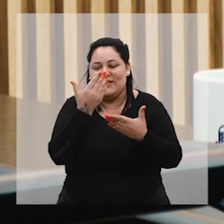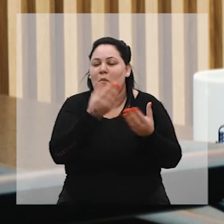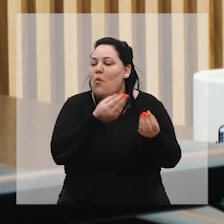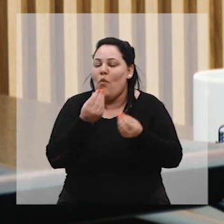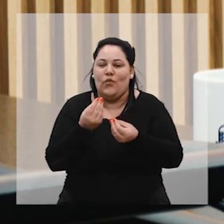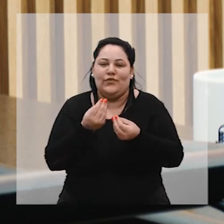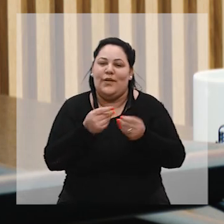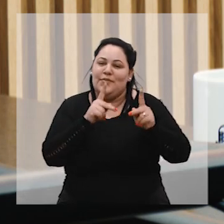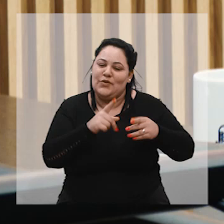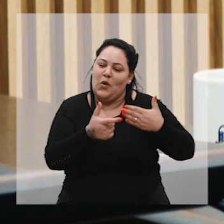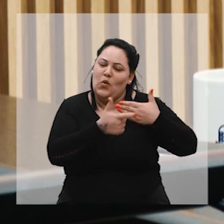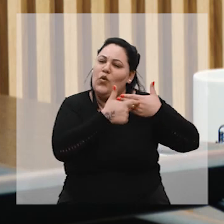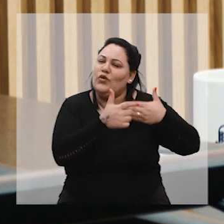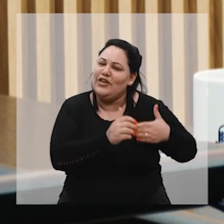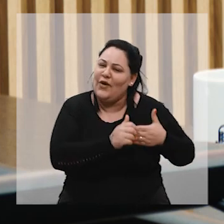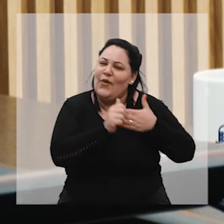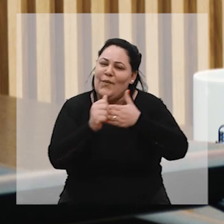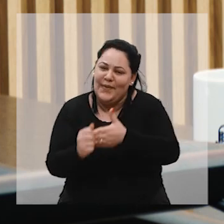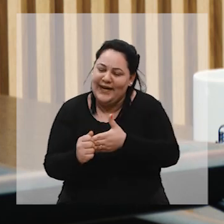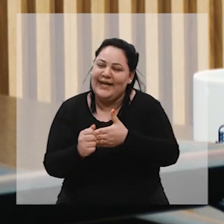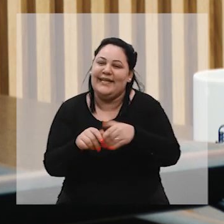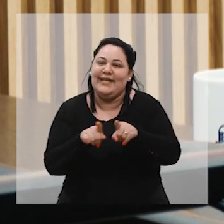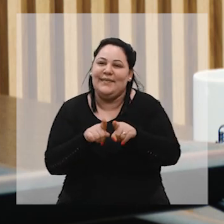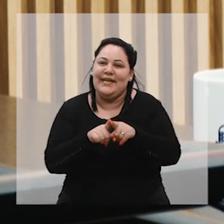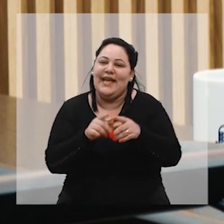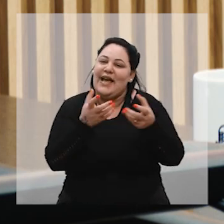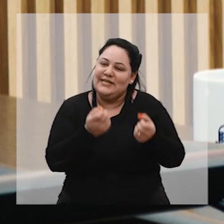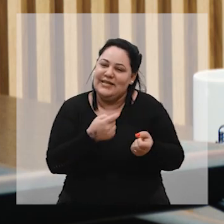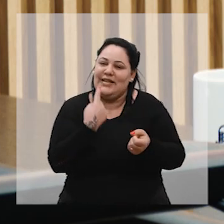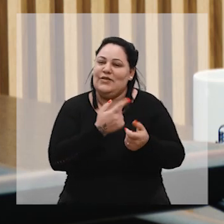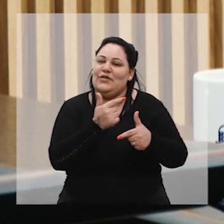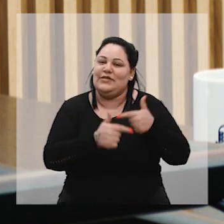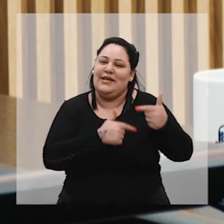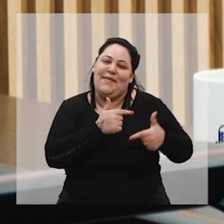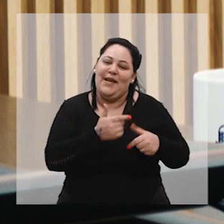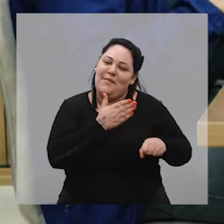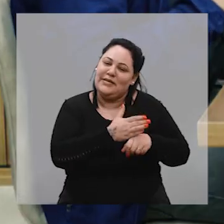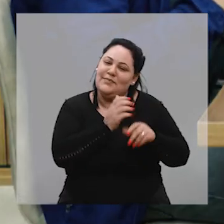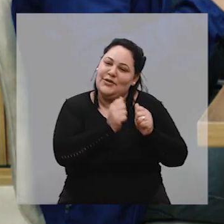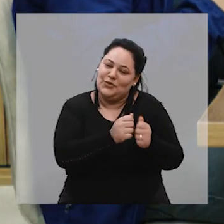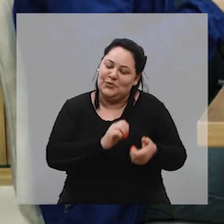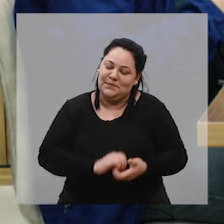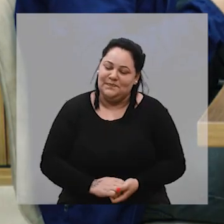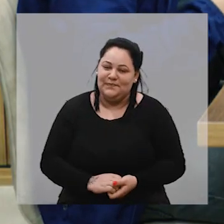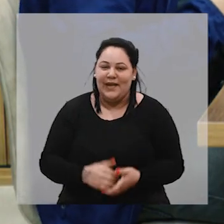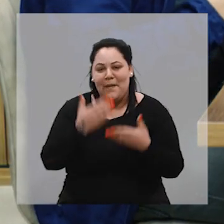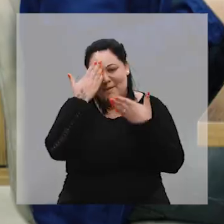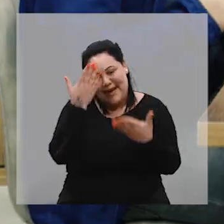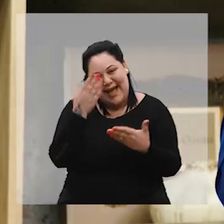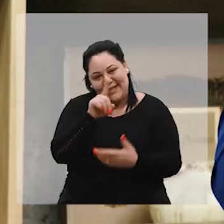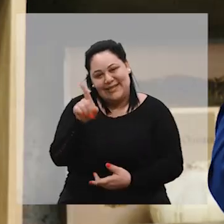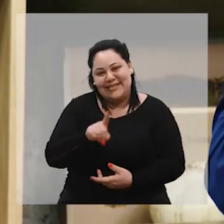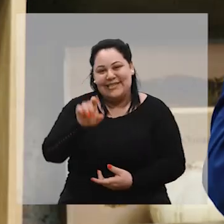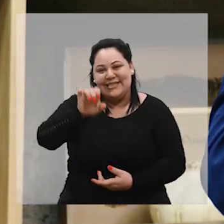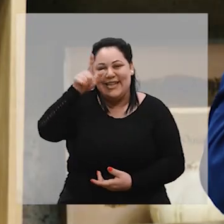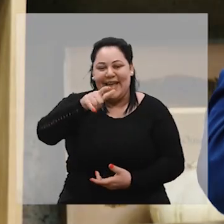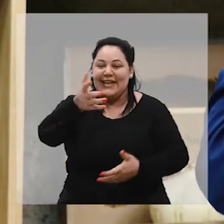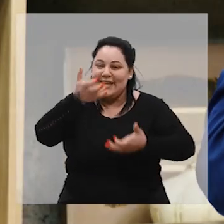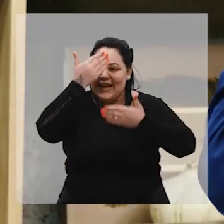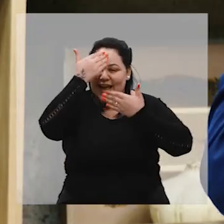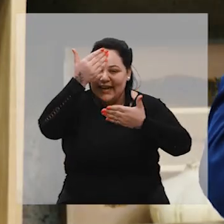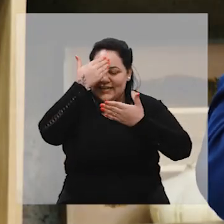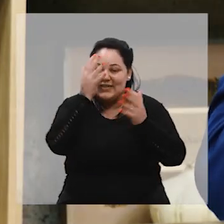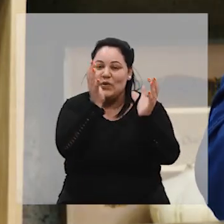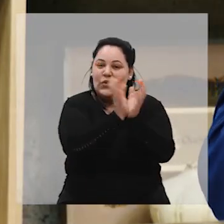agradece muito quando a galera, a comunidade abraça a nossa causa e vem com a gente também. Obrigado, Zé. Gostaria de agradecer também a